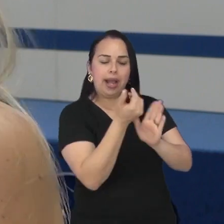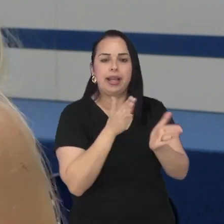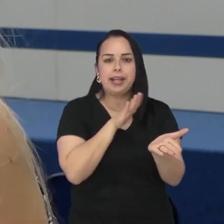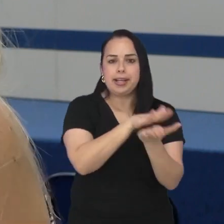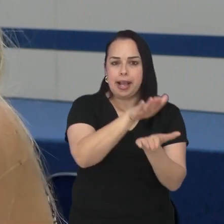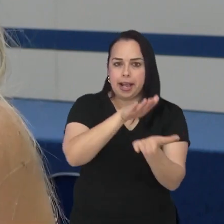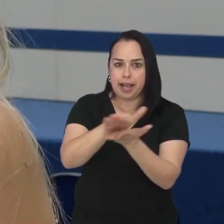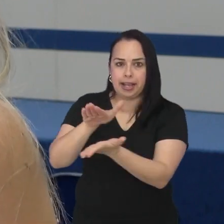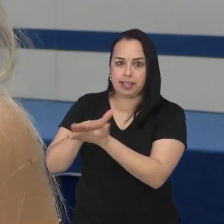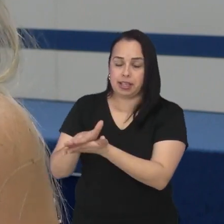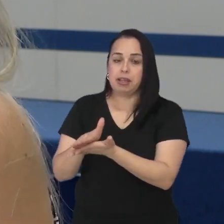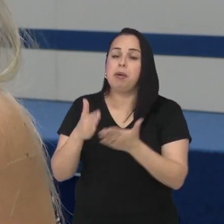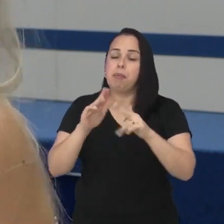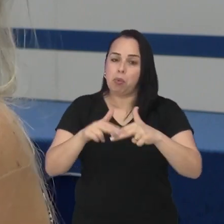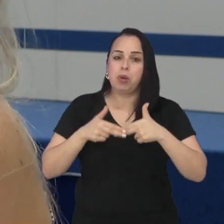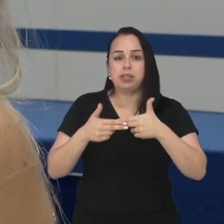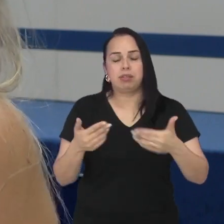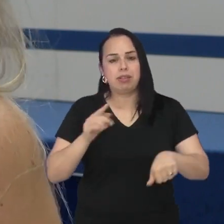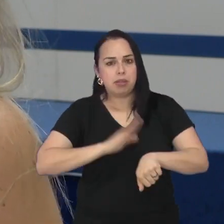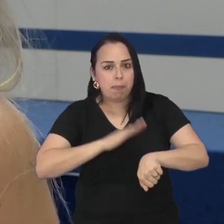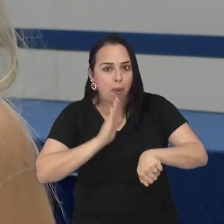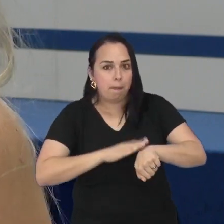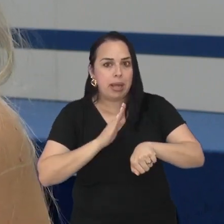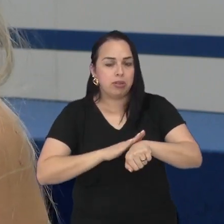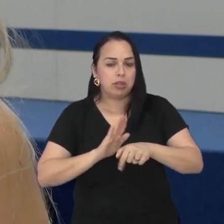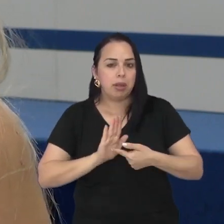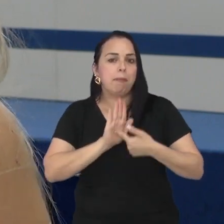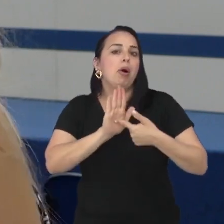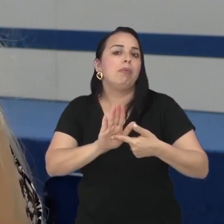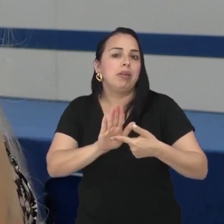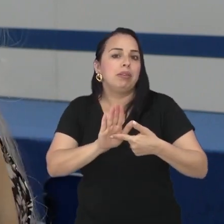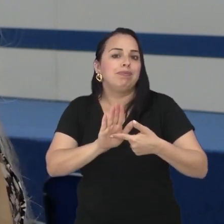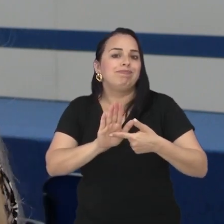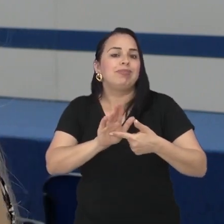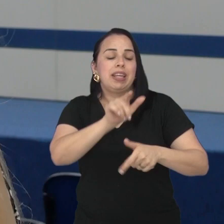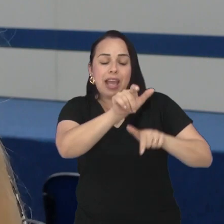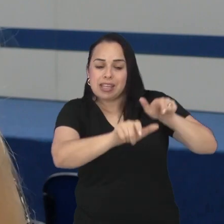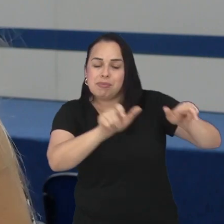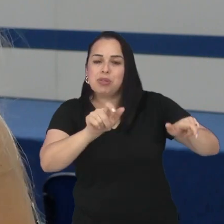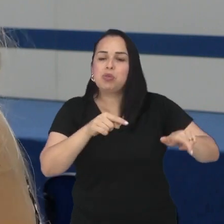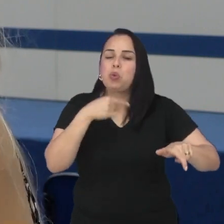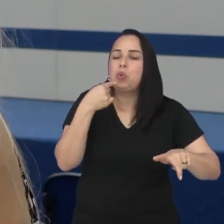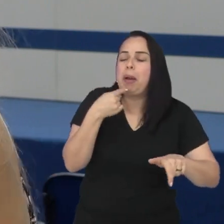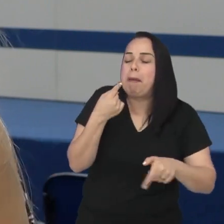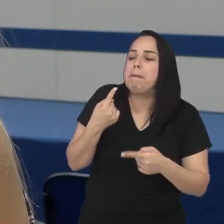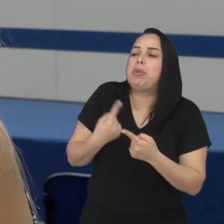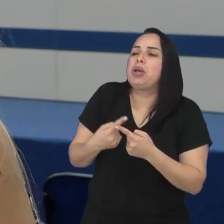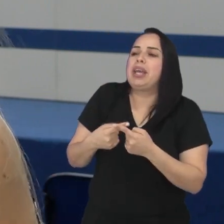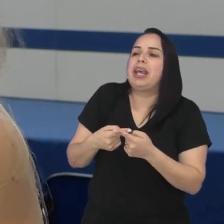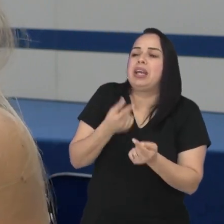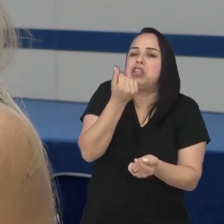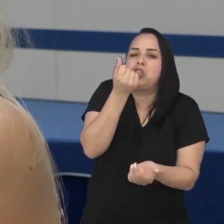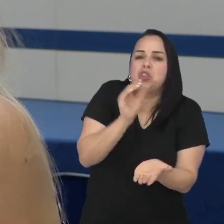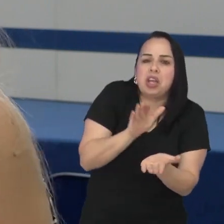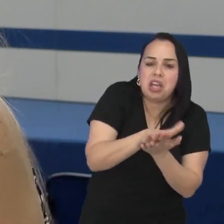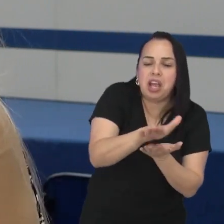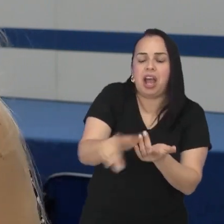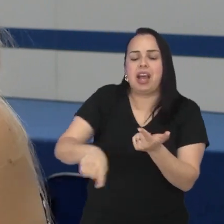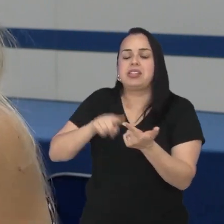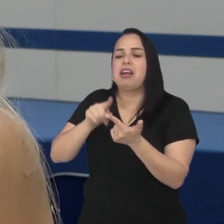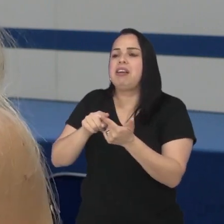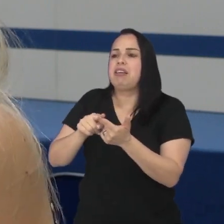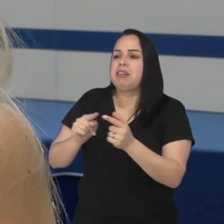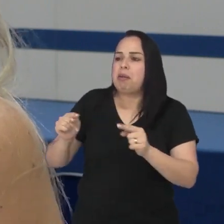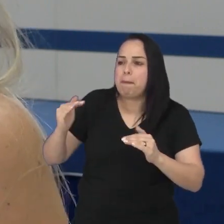E nesse momento da prestação de contas é onde surgem as dúvidas. Por que tal indicador está menor ou